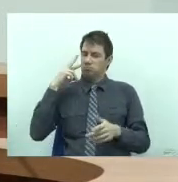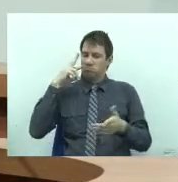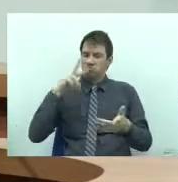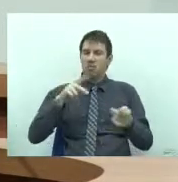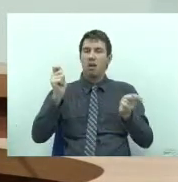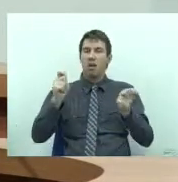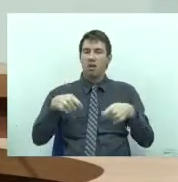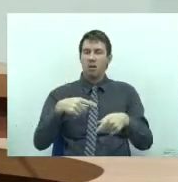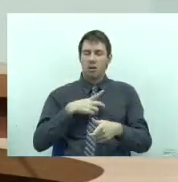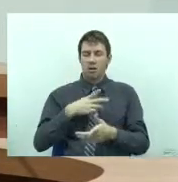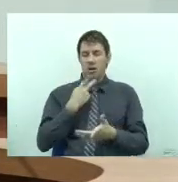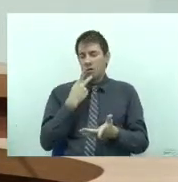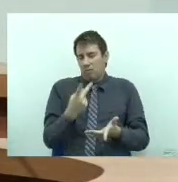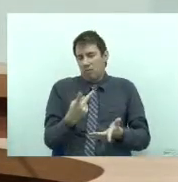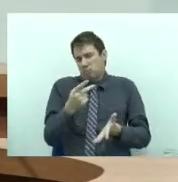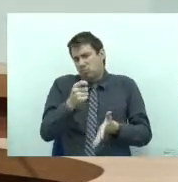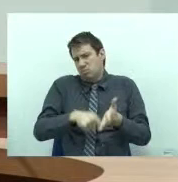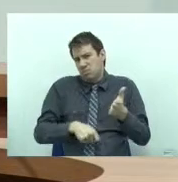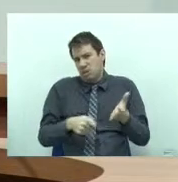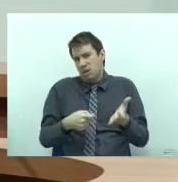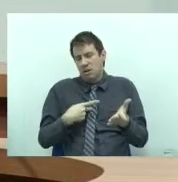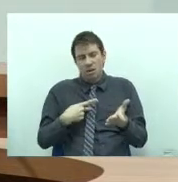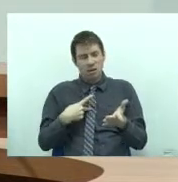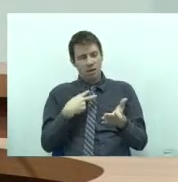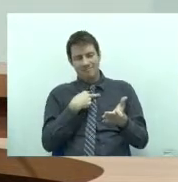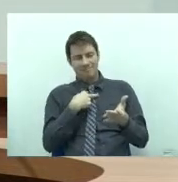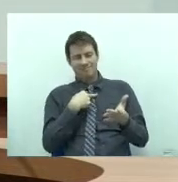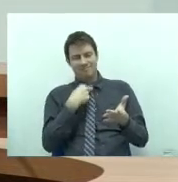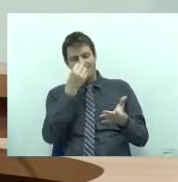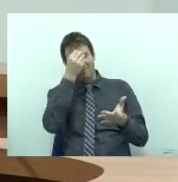eu não podia deixar aqui de registrar, vereador,